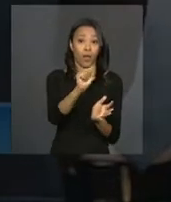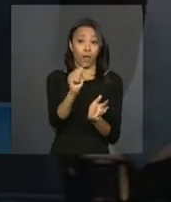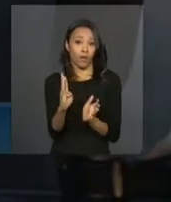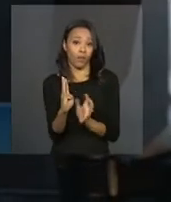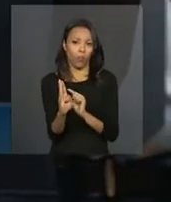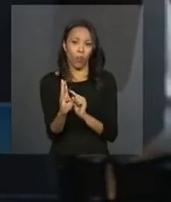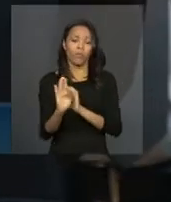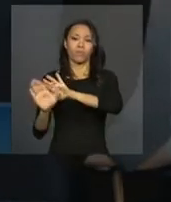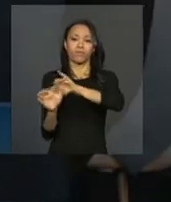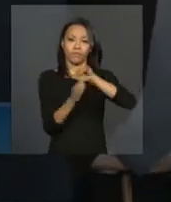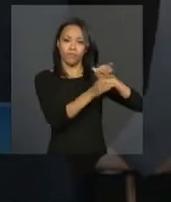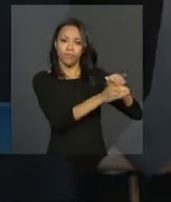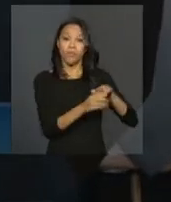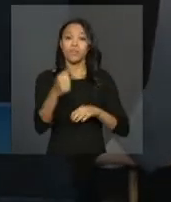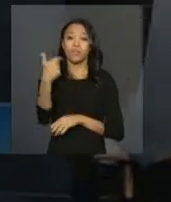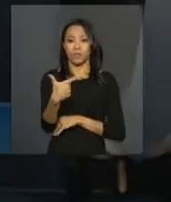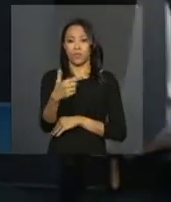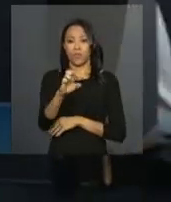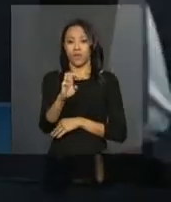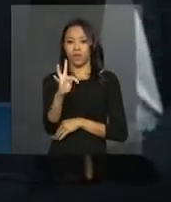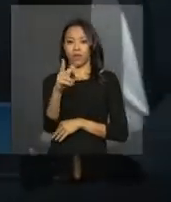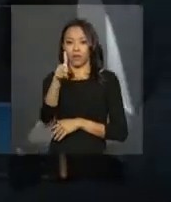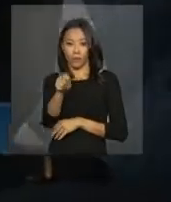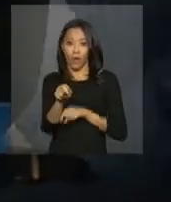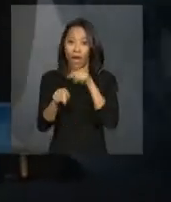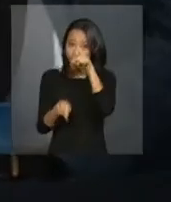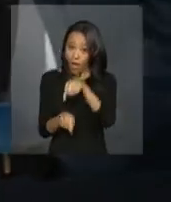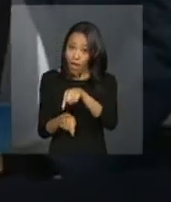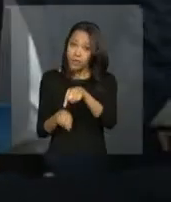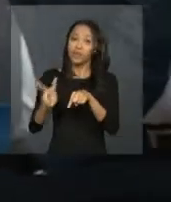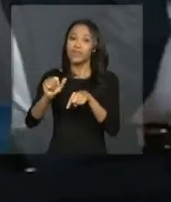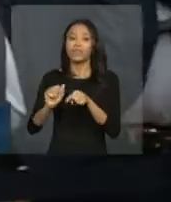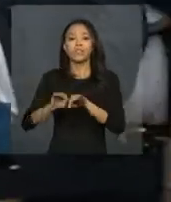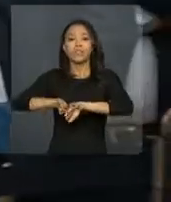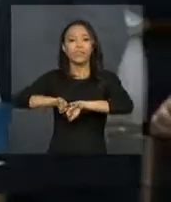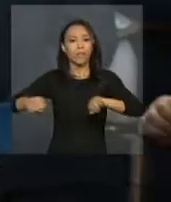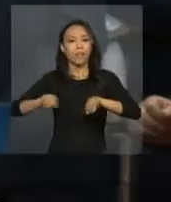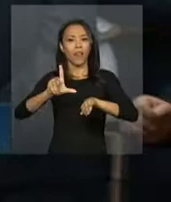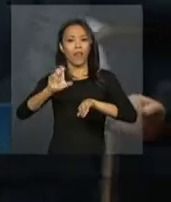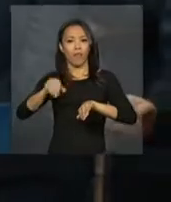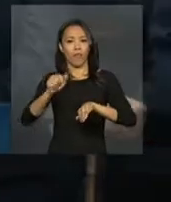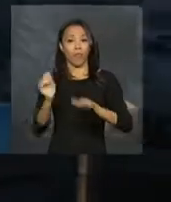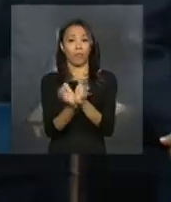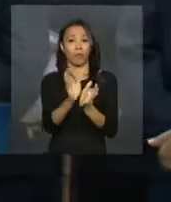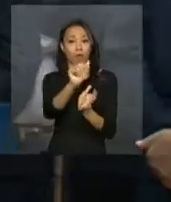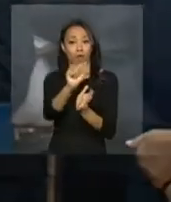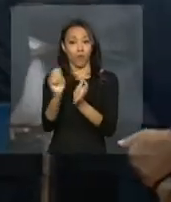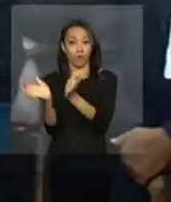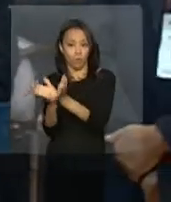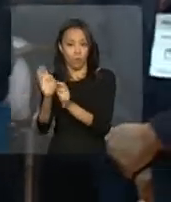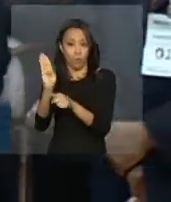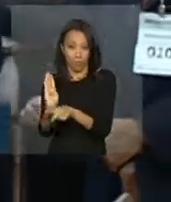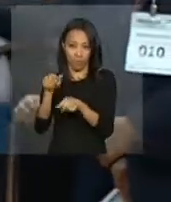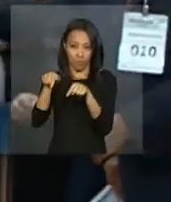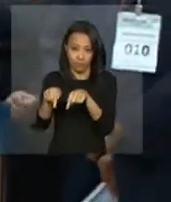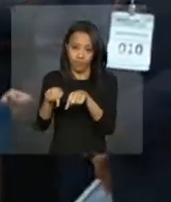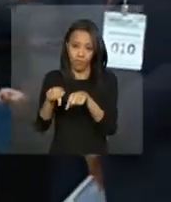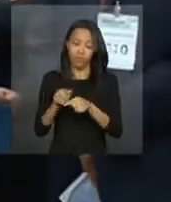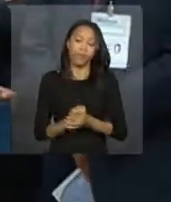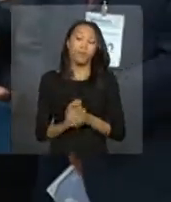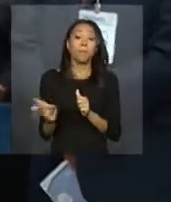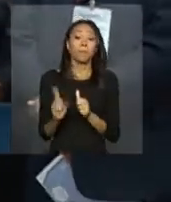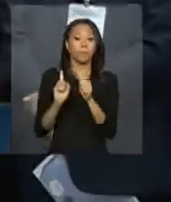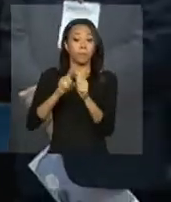início a segunda etapa nesta serão leiloados separadamente os lotes a e lote B